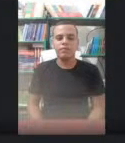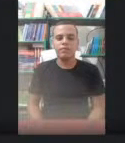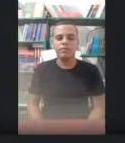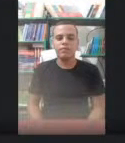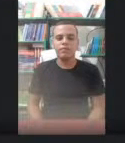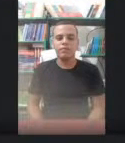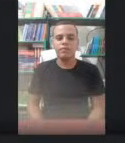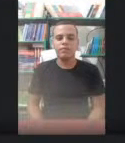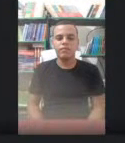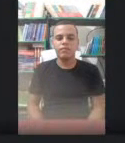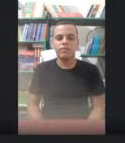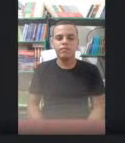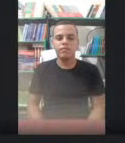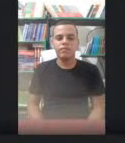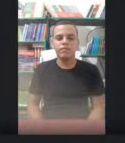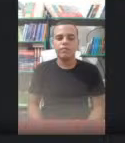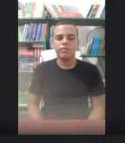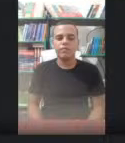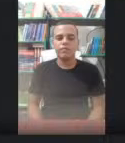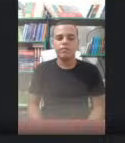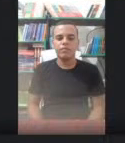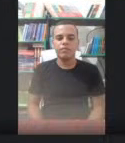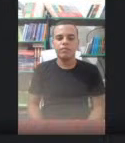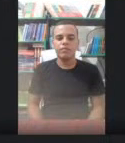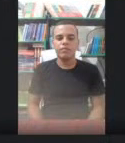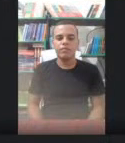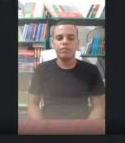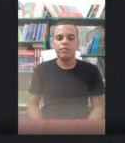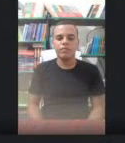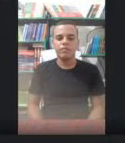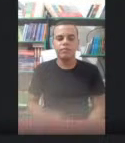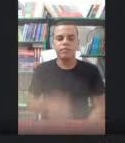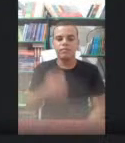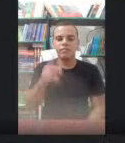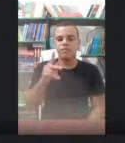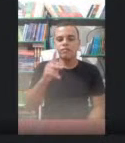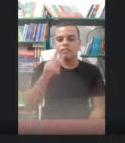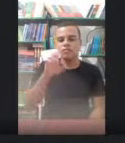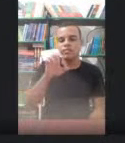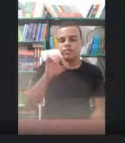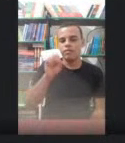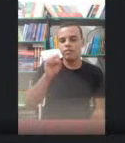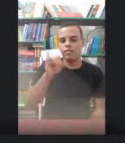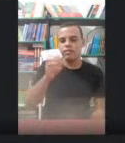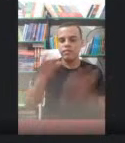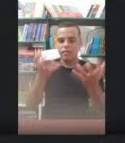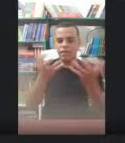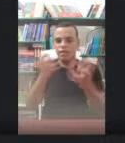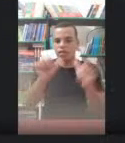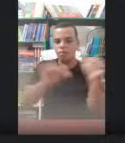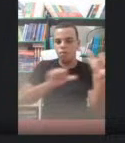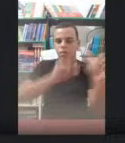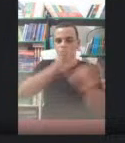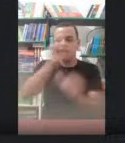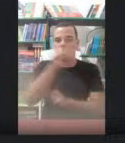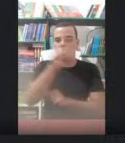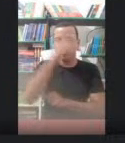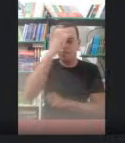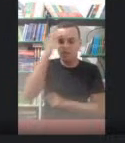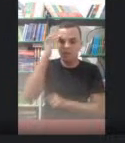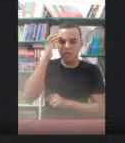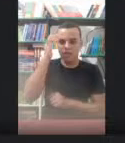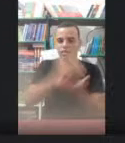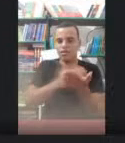sim. Enquanto ele vê... Cássio, você quer alternar a sua fala com a Ana Cristina enquanto você procura a